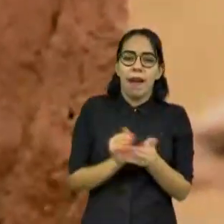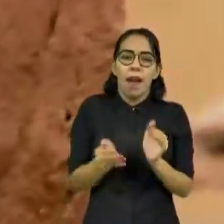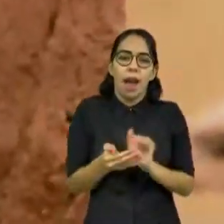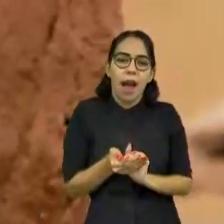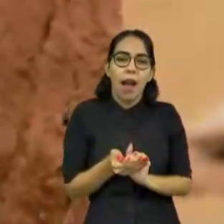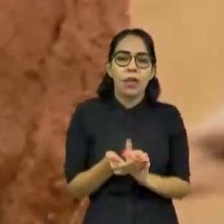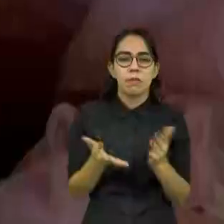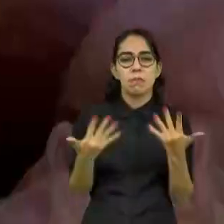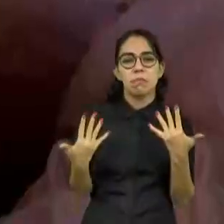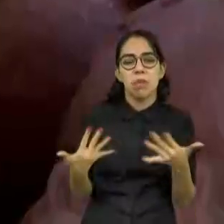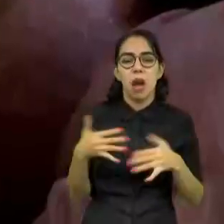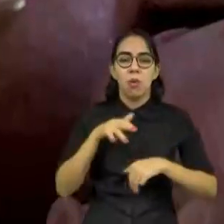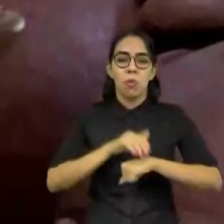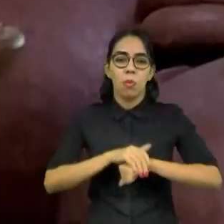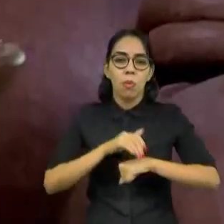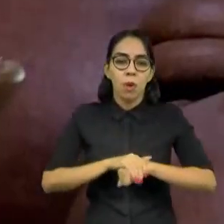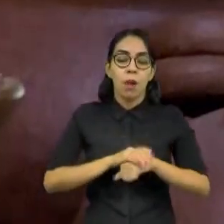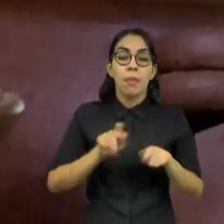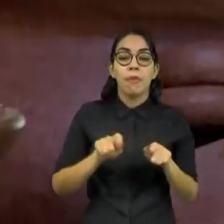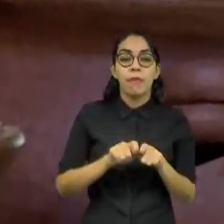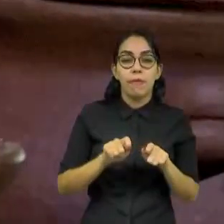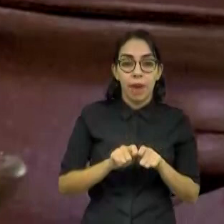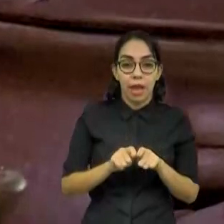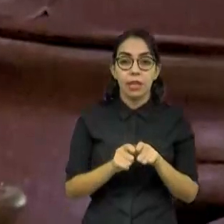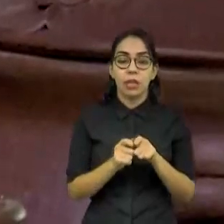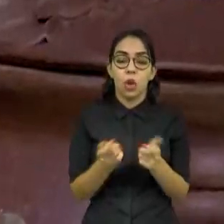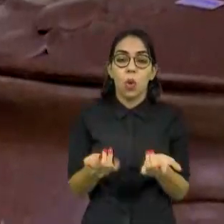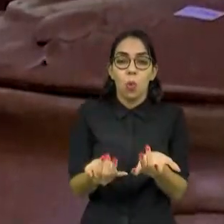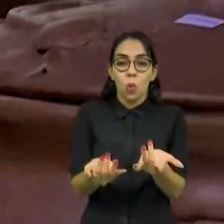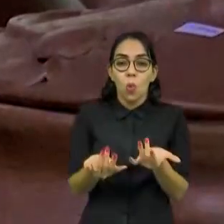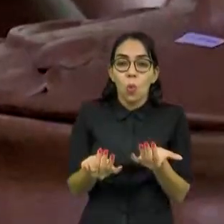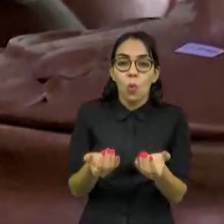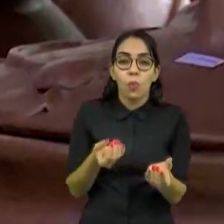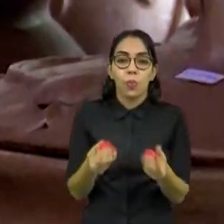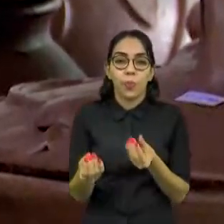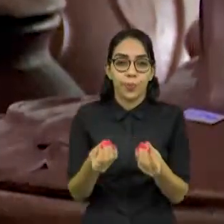moldando peças de barro para cozinhar e decorar.